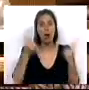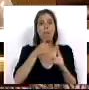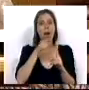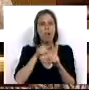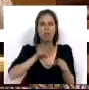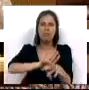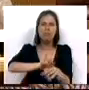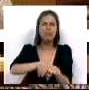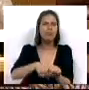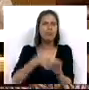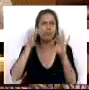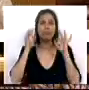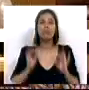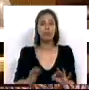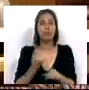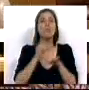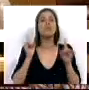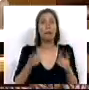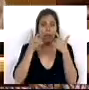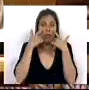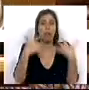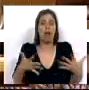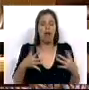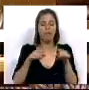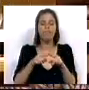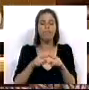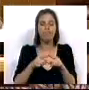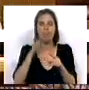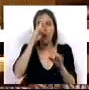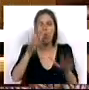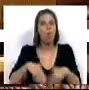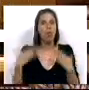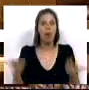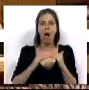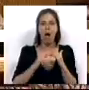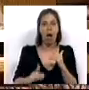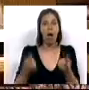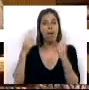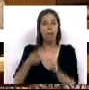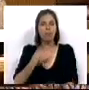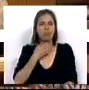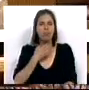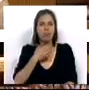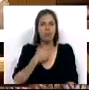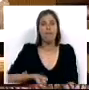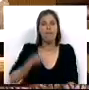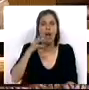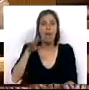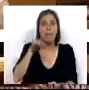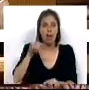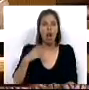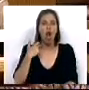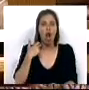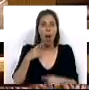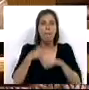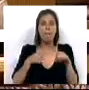medida desastrosa, porque tem sido responsável pela insustentabilidade e pela falência de muitas micro,